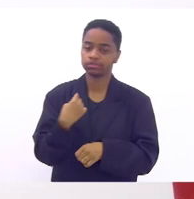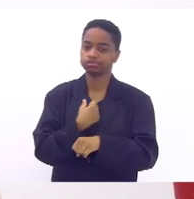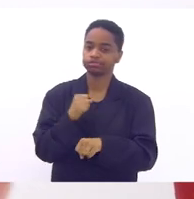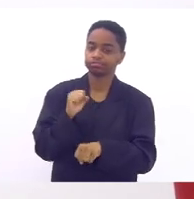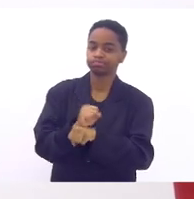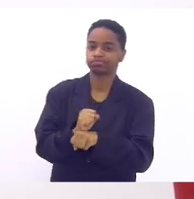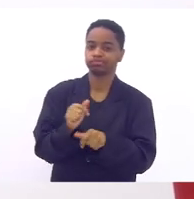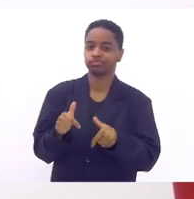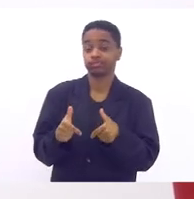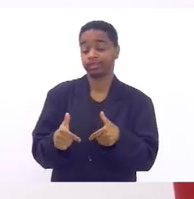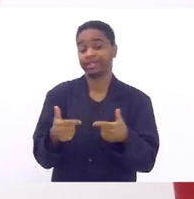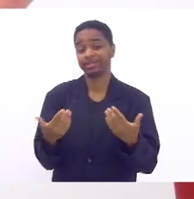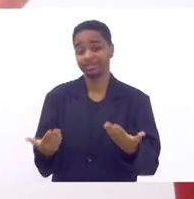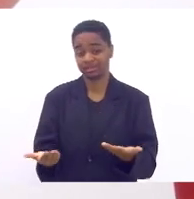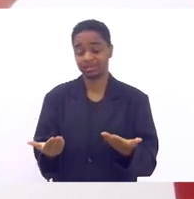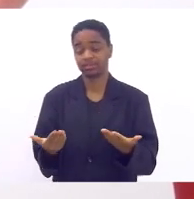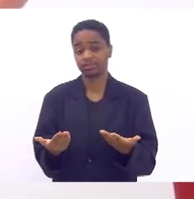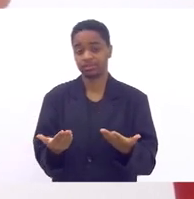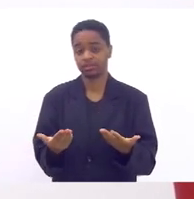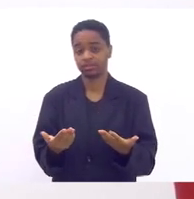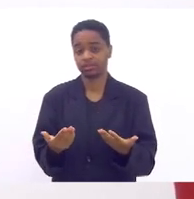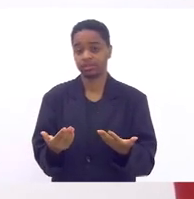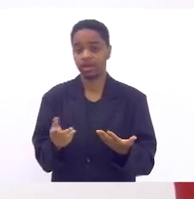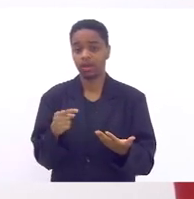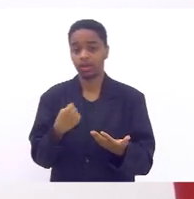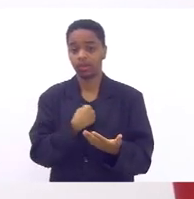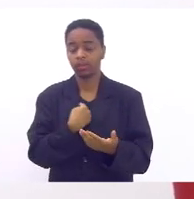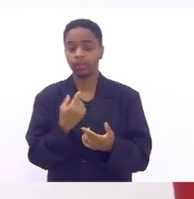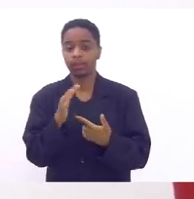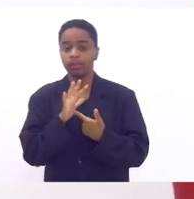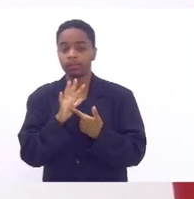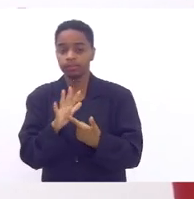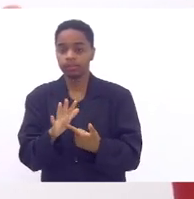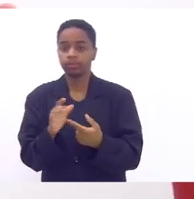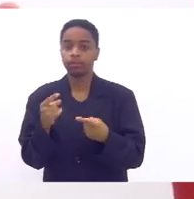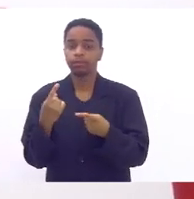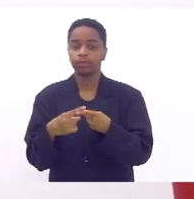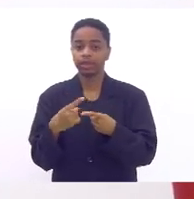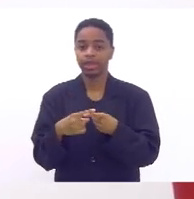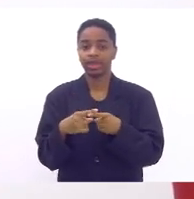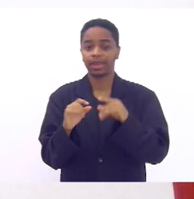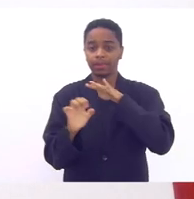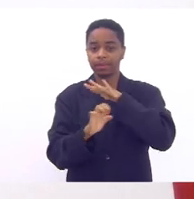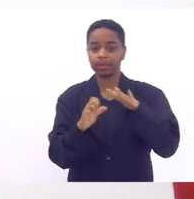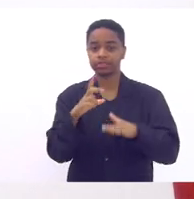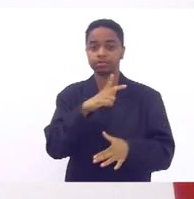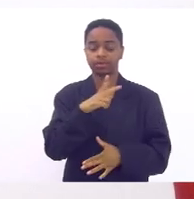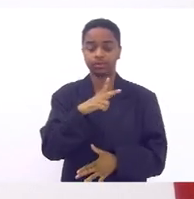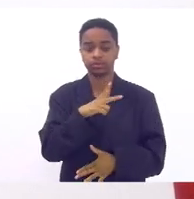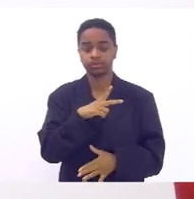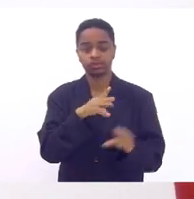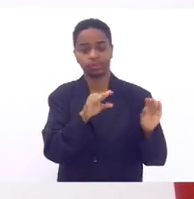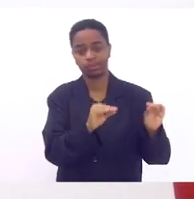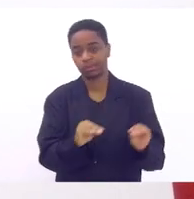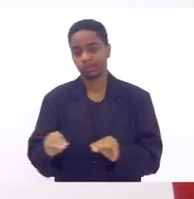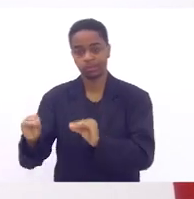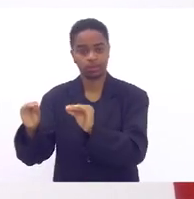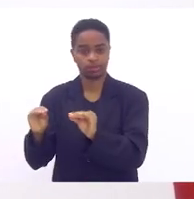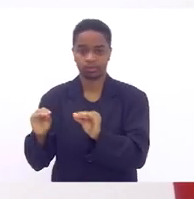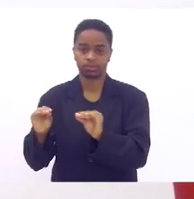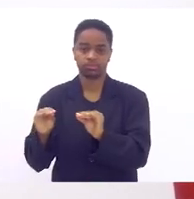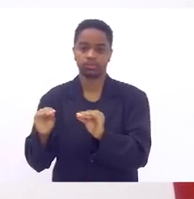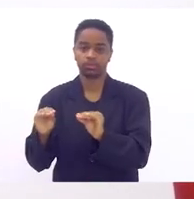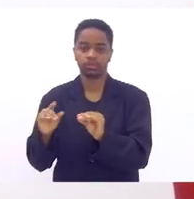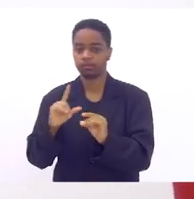atividade então o Esse é um quadro que justifica a saída das empresas privadas e e eu sei que muitas